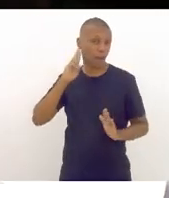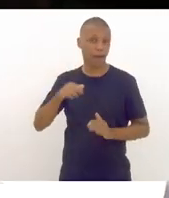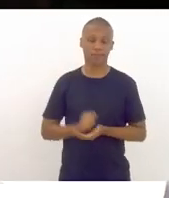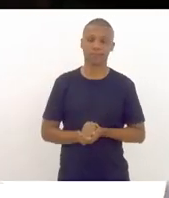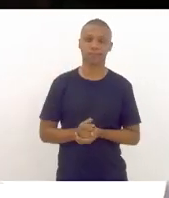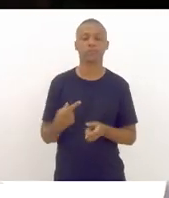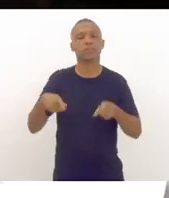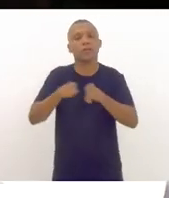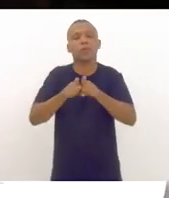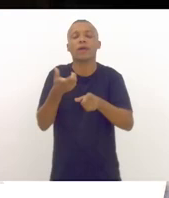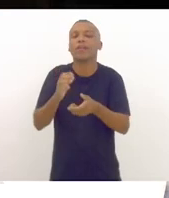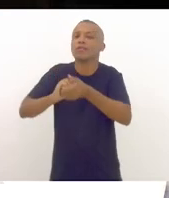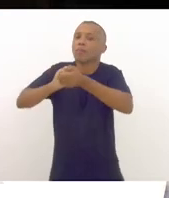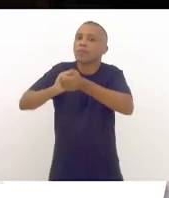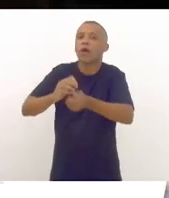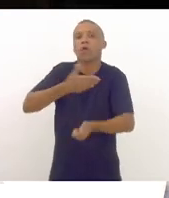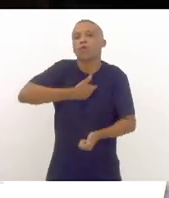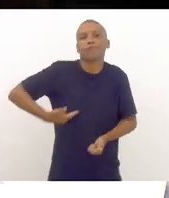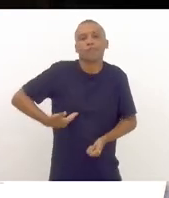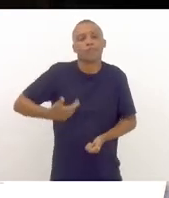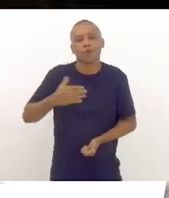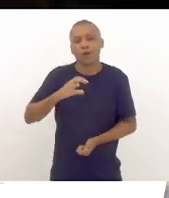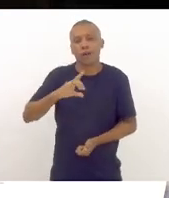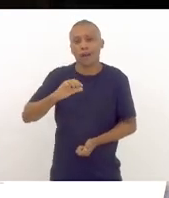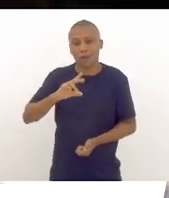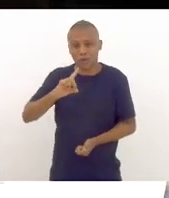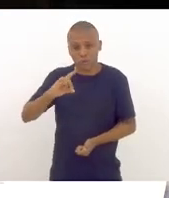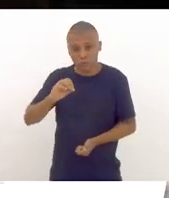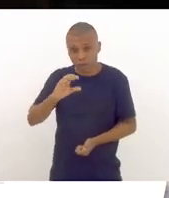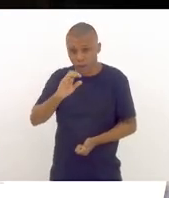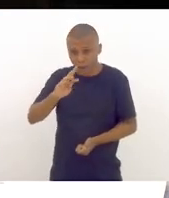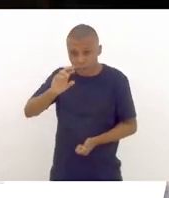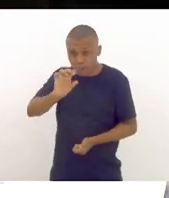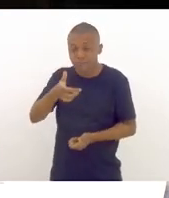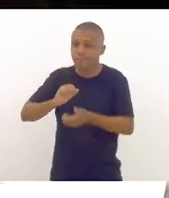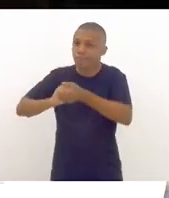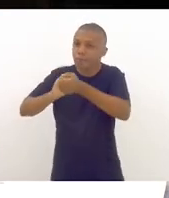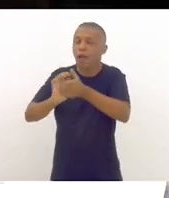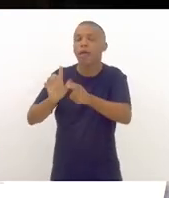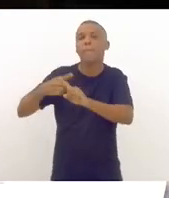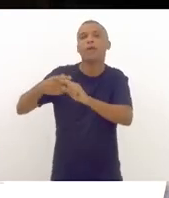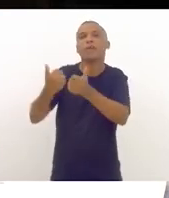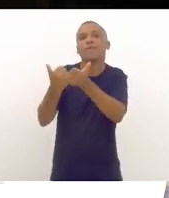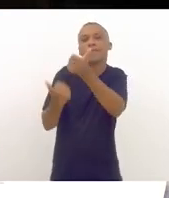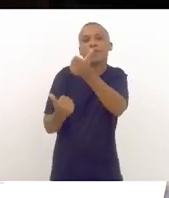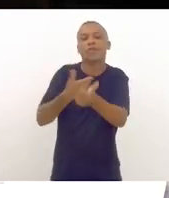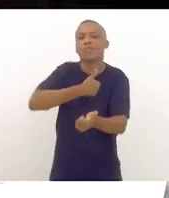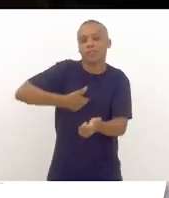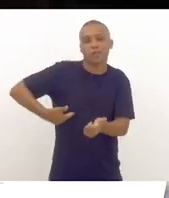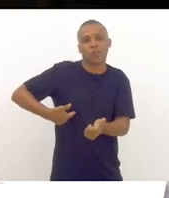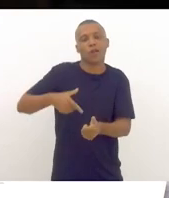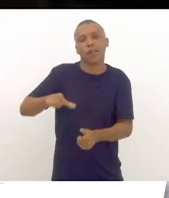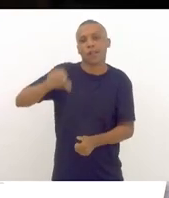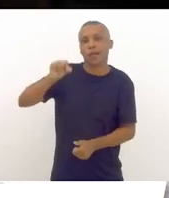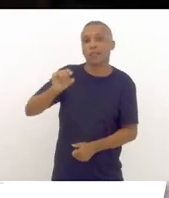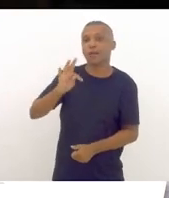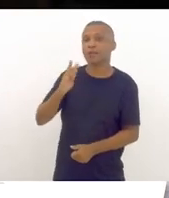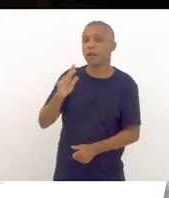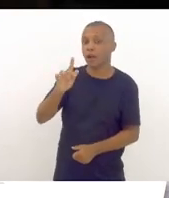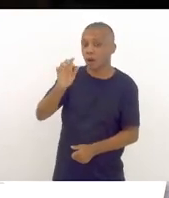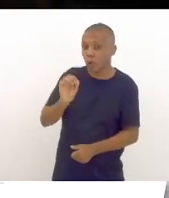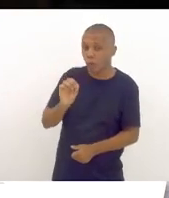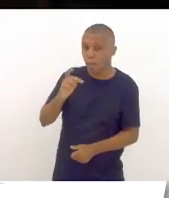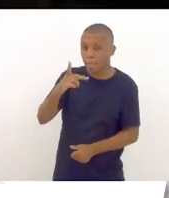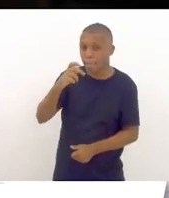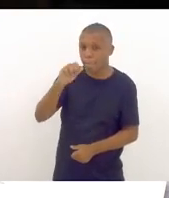Cláudio Castro, parabenizando o senhor e o seu vice-governador eleito, meu amigo deputado estadual Tiago Pampolha.